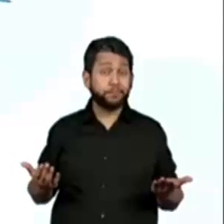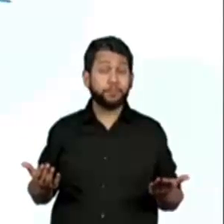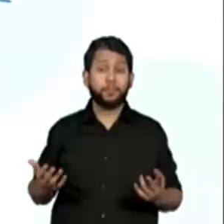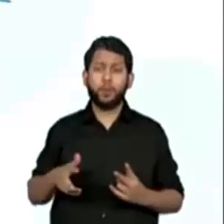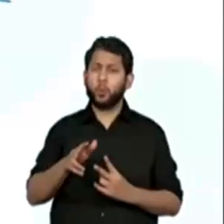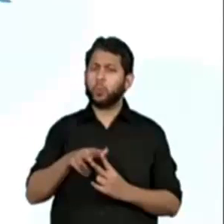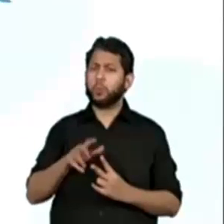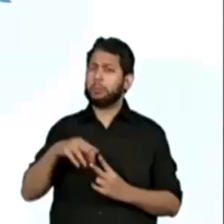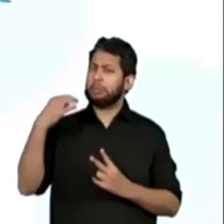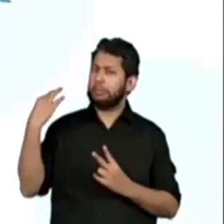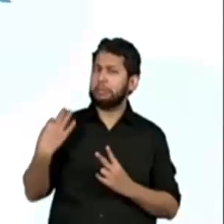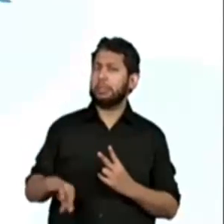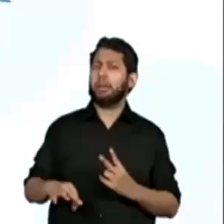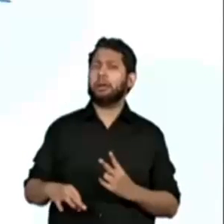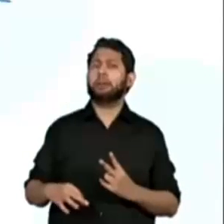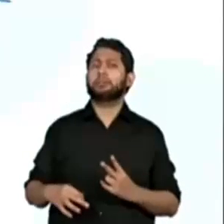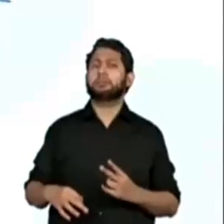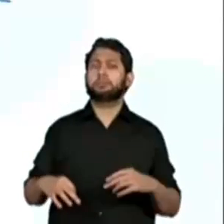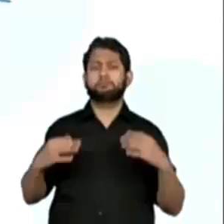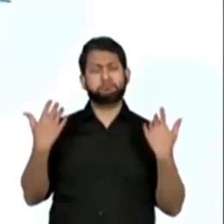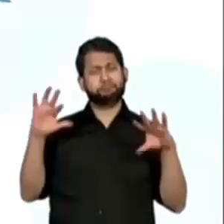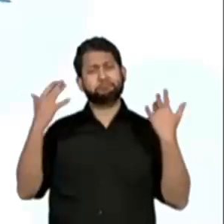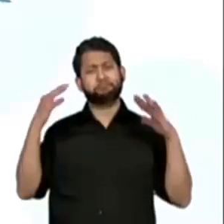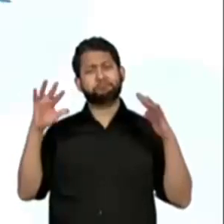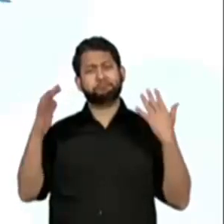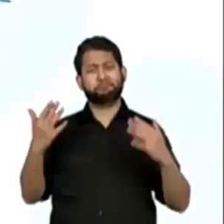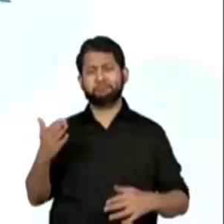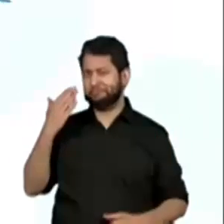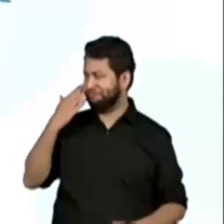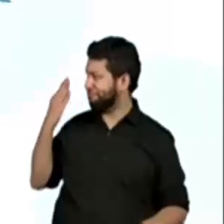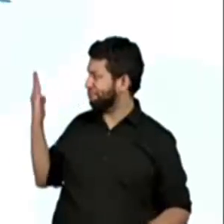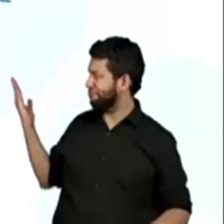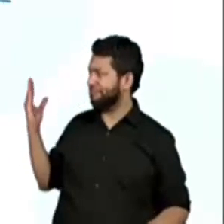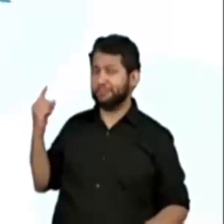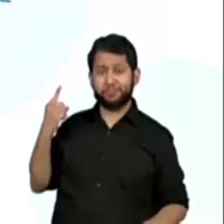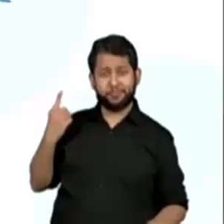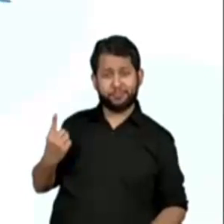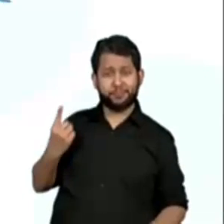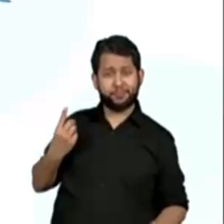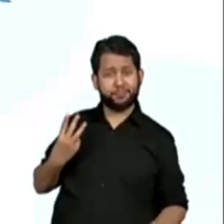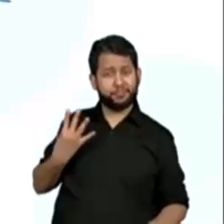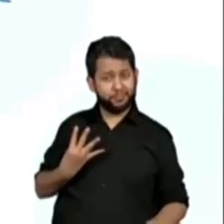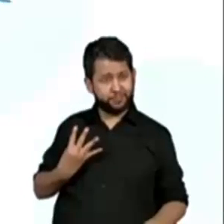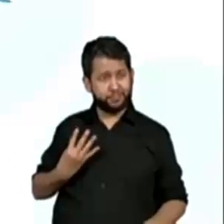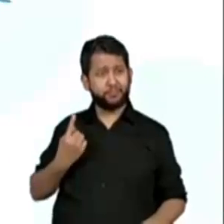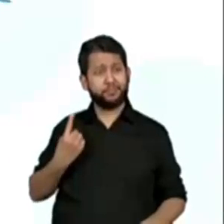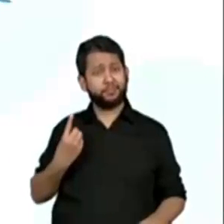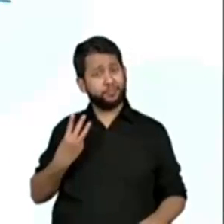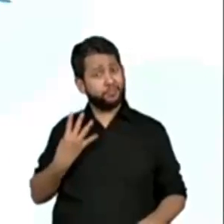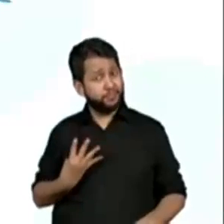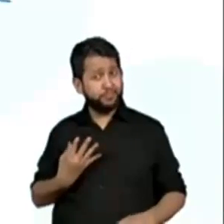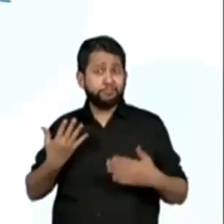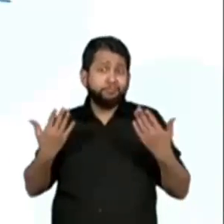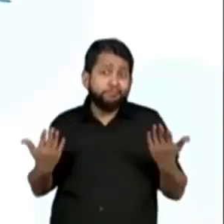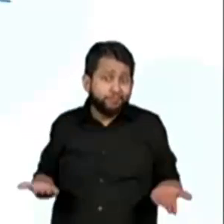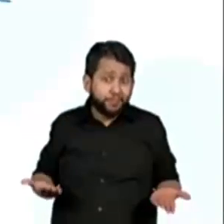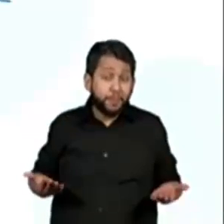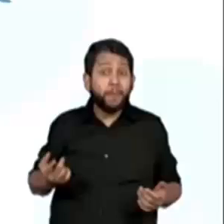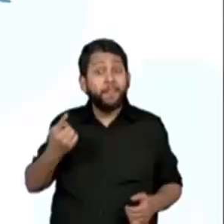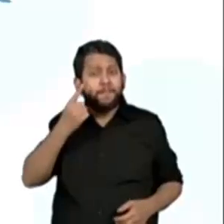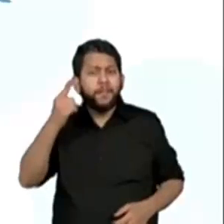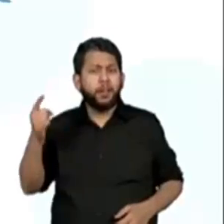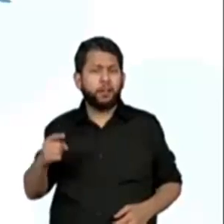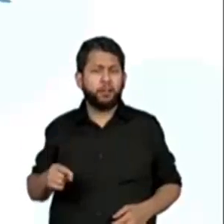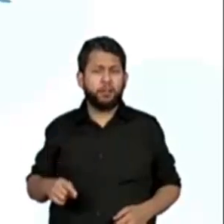dois acertaram, isso mesmo. Os dois chegaram na resposta certa, mesmo realizando